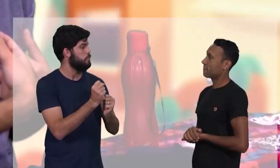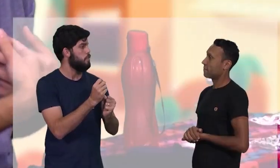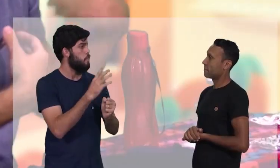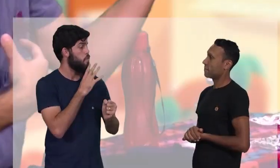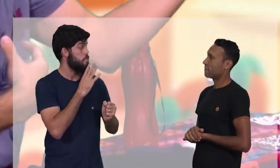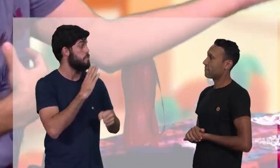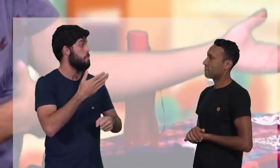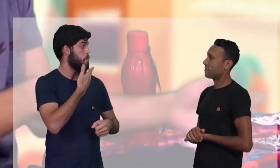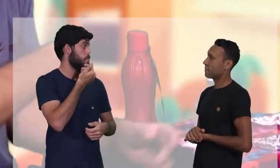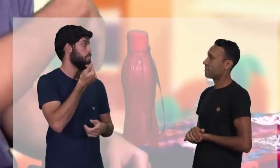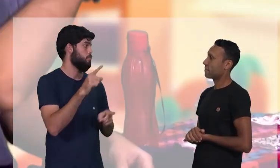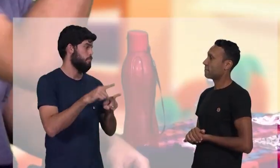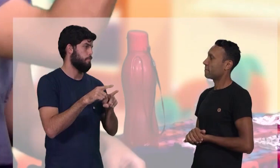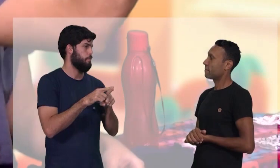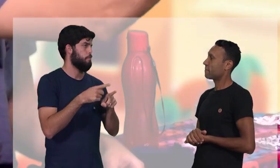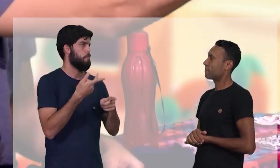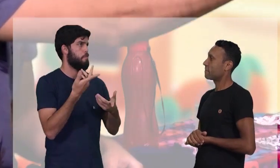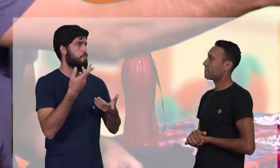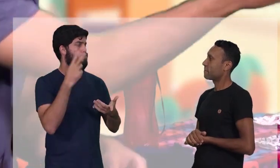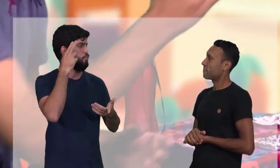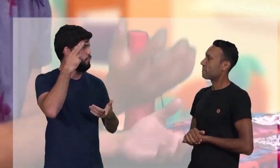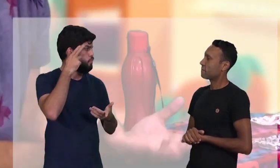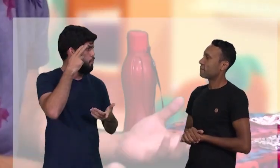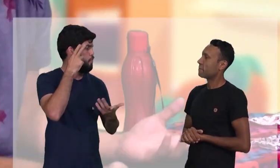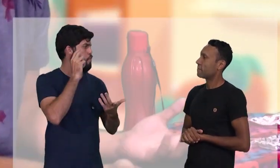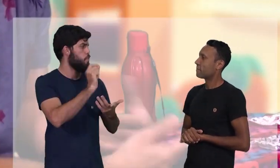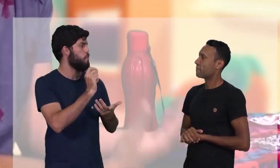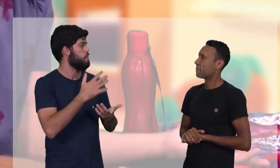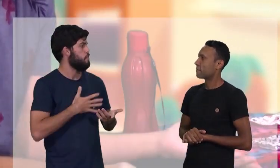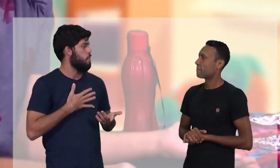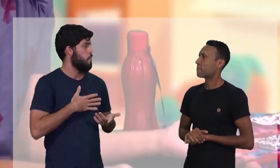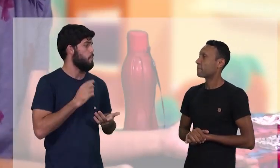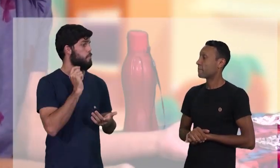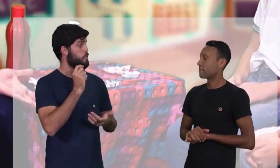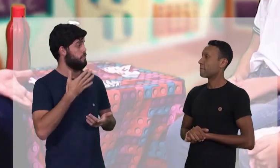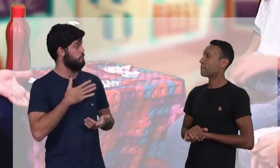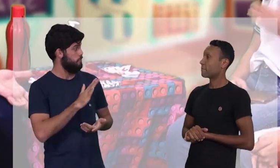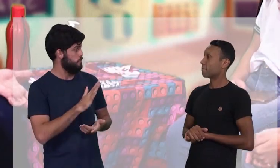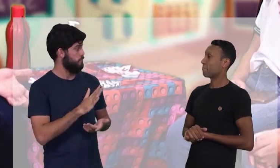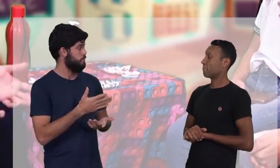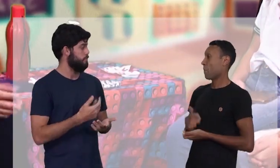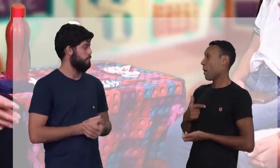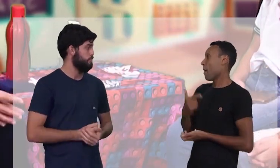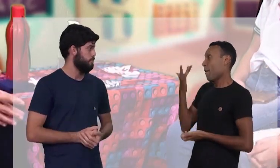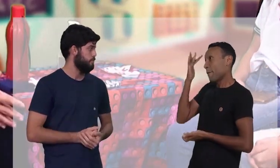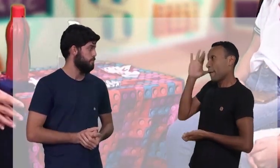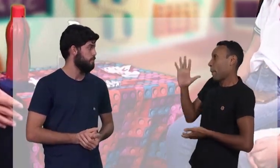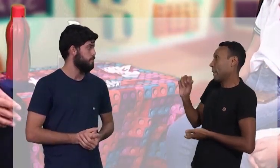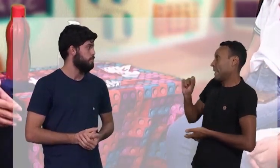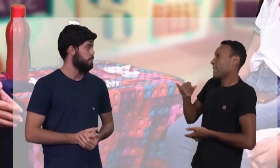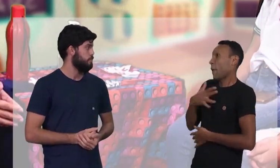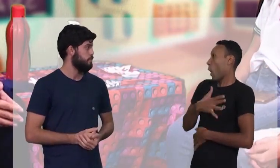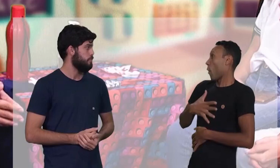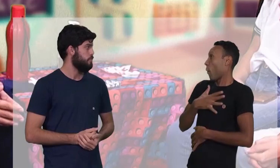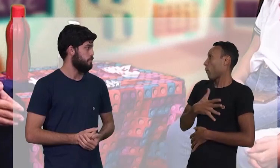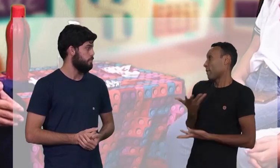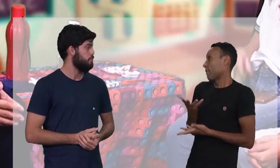melhor, né? E aí buscar seu sonho, ver o que que você gosta, o que que você não gosta, porque isso é autoconhecer também, né? Eu não sabia que eu ia gostar de